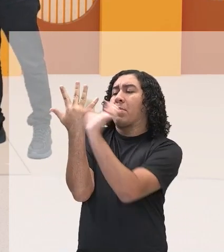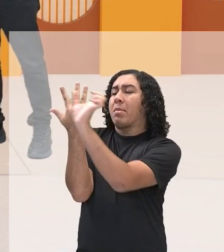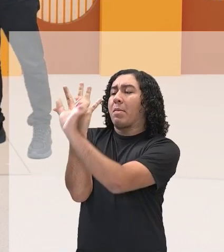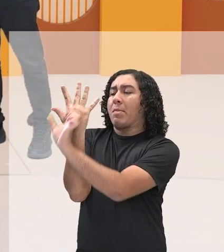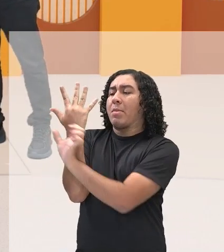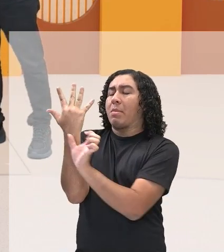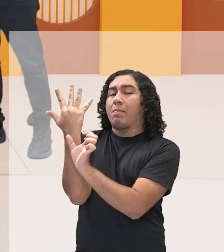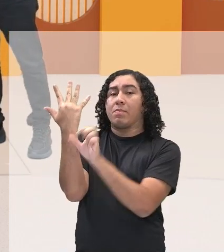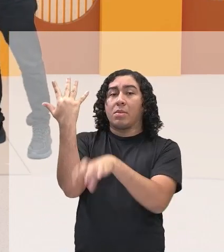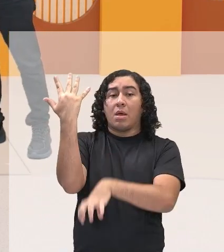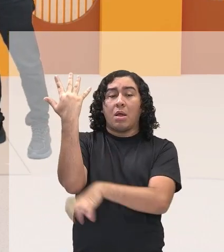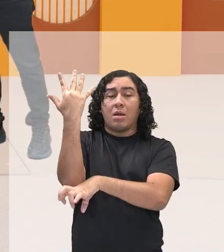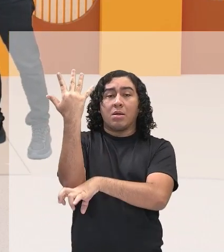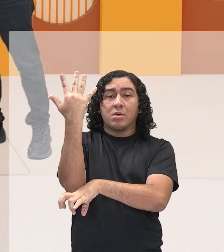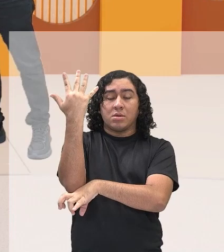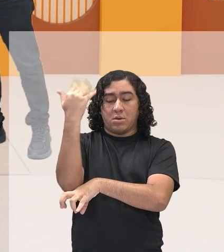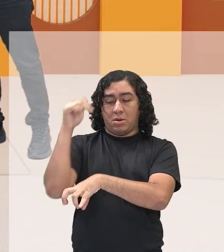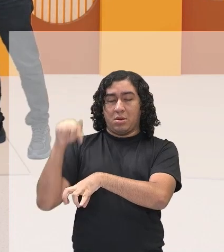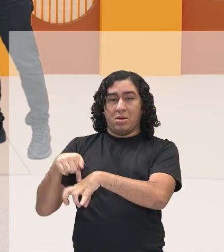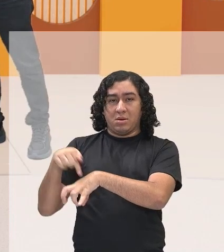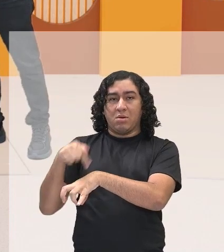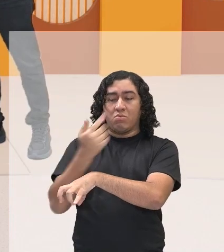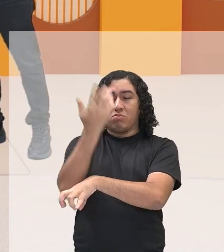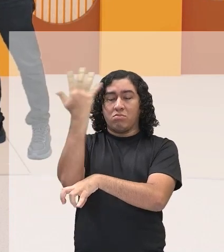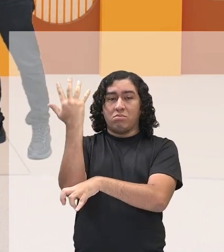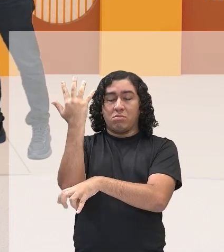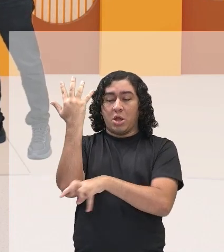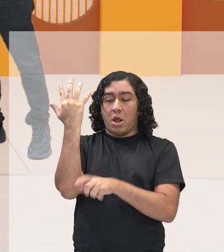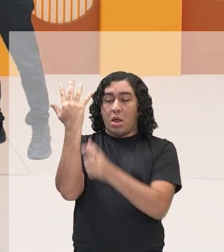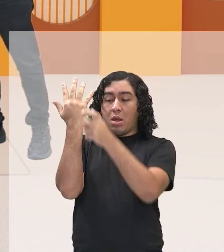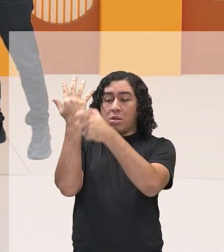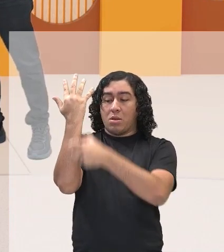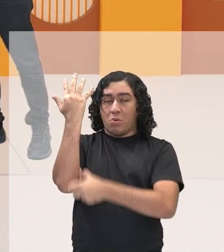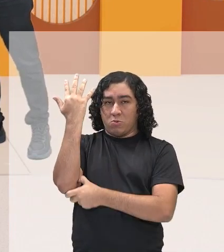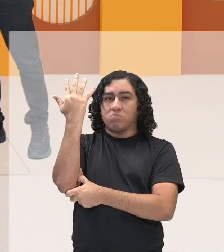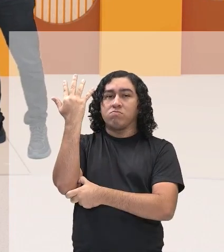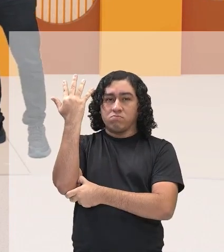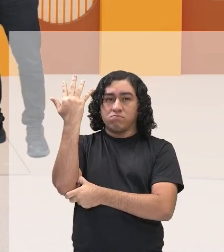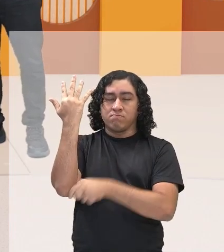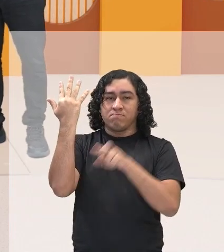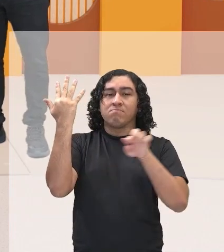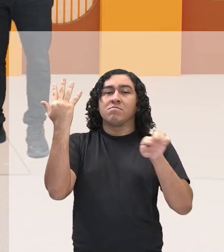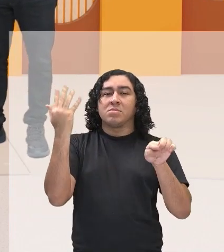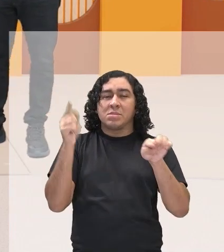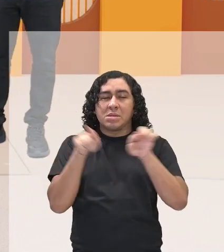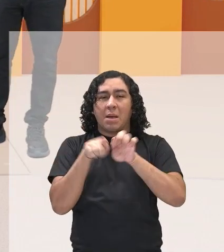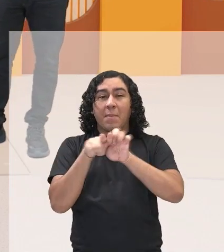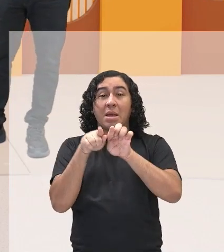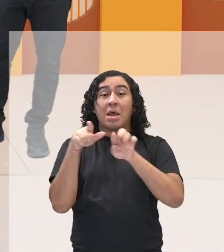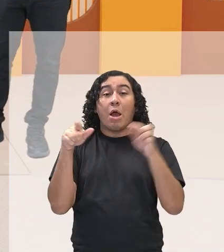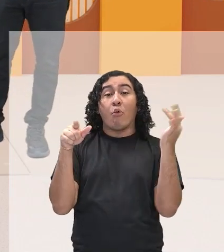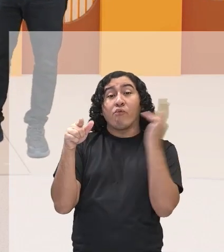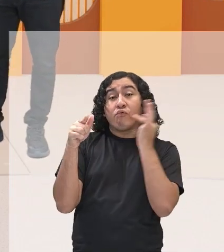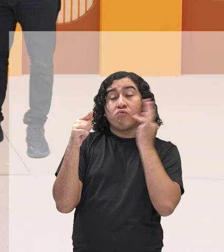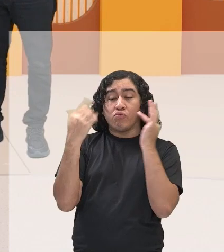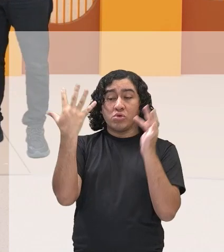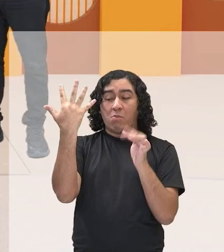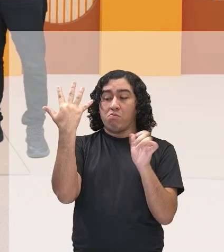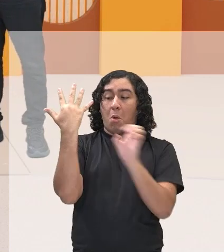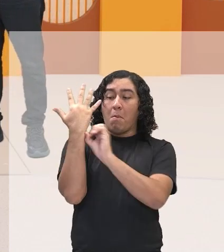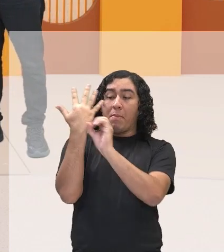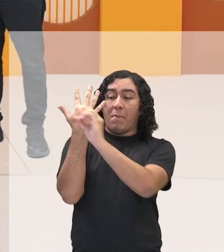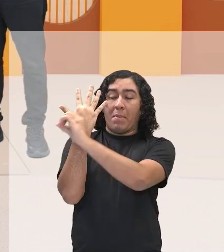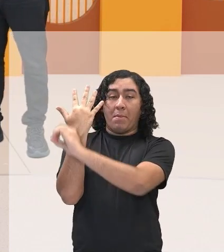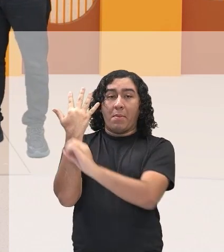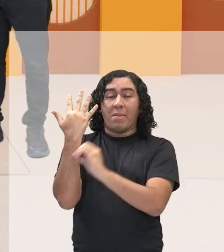raiz, né? O seu tronco ali, a sua polpa, né? Depois frutos. Então tudo isso